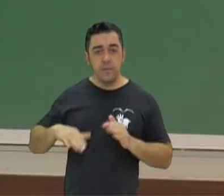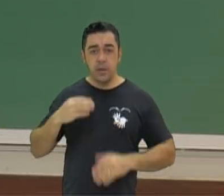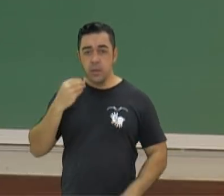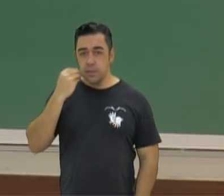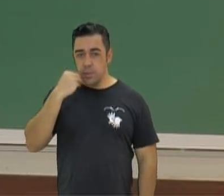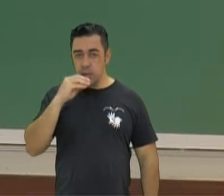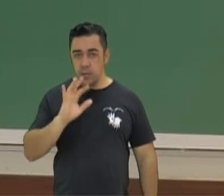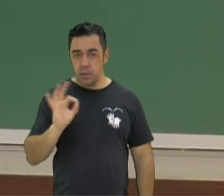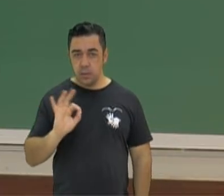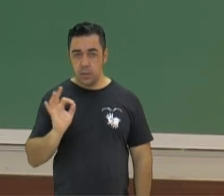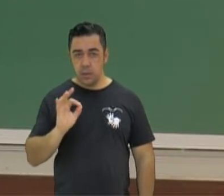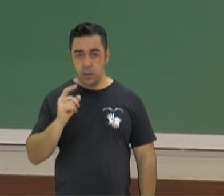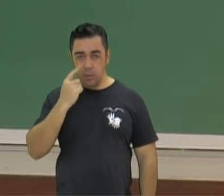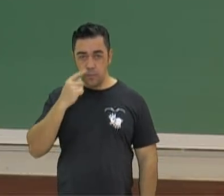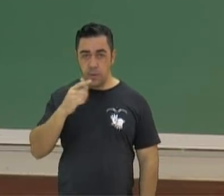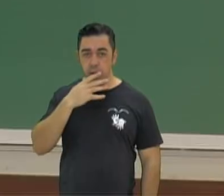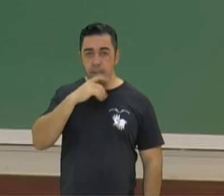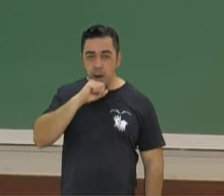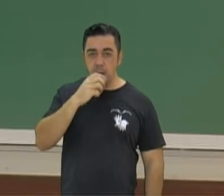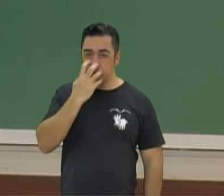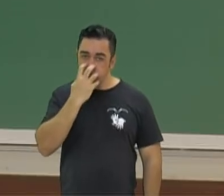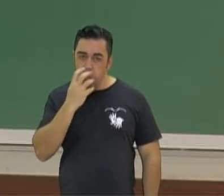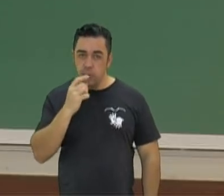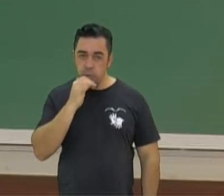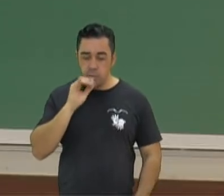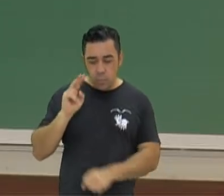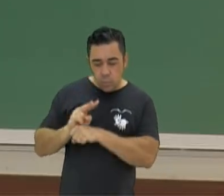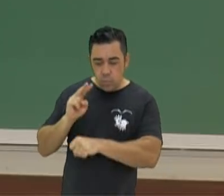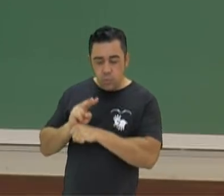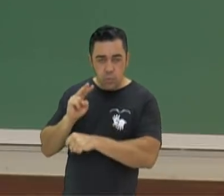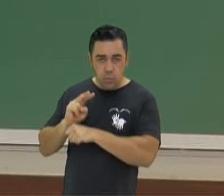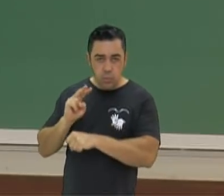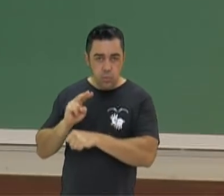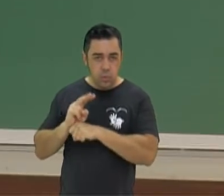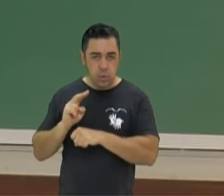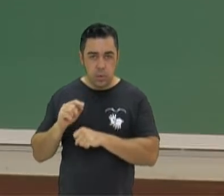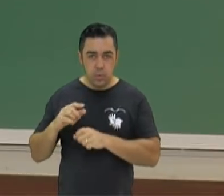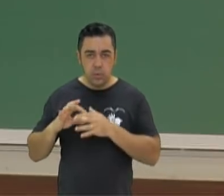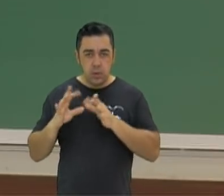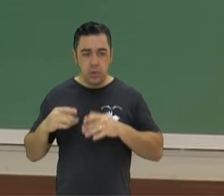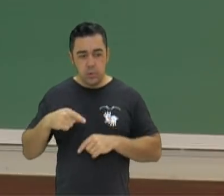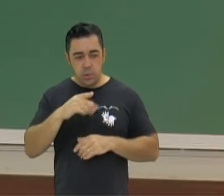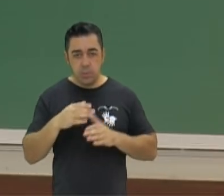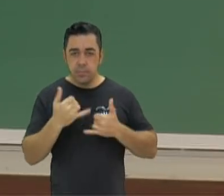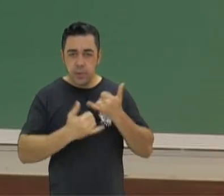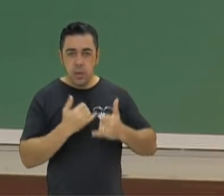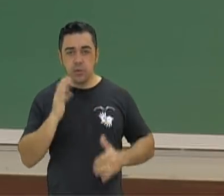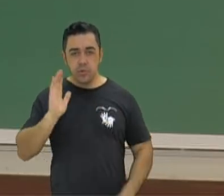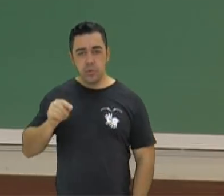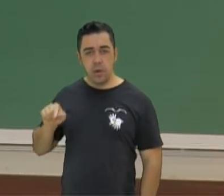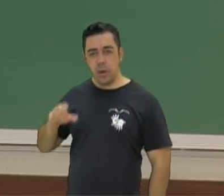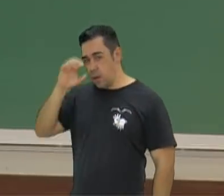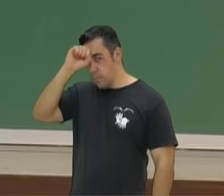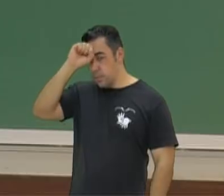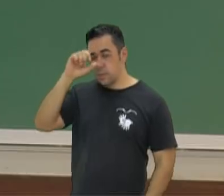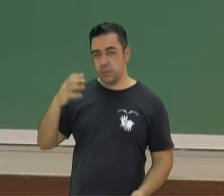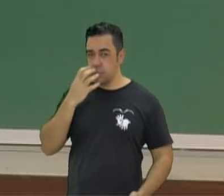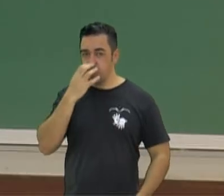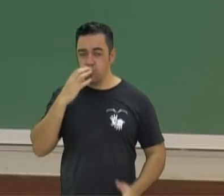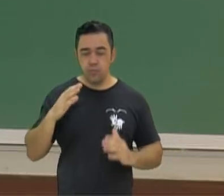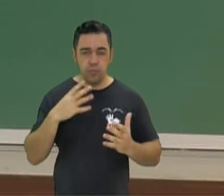ruim. Mas, né, pelos pais, além do cuidado parental, né, já darem não deixarem ele brincar, ele aprende também. Tá?